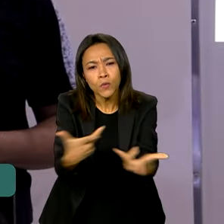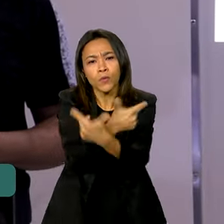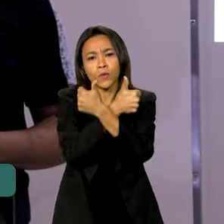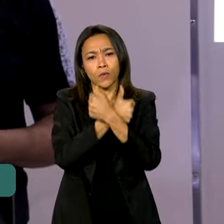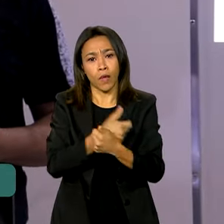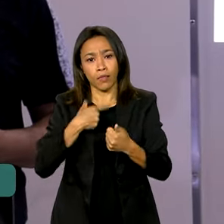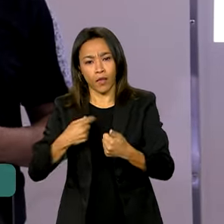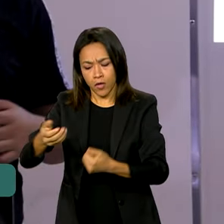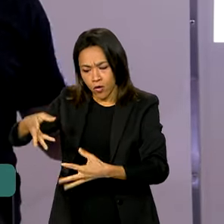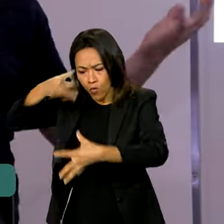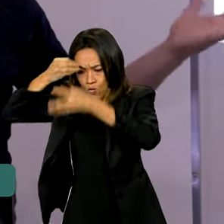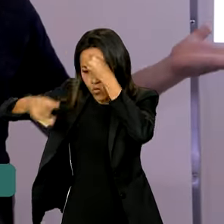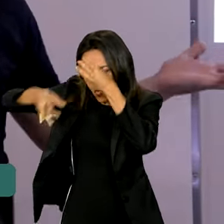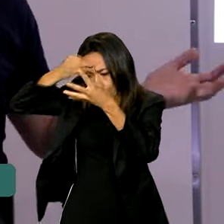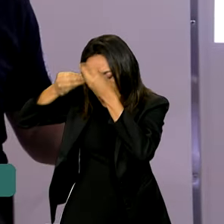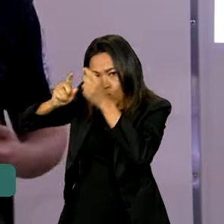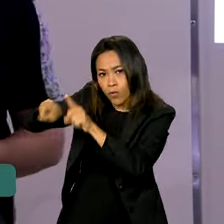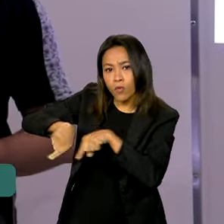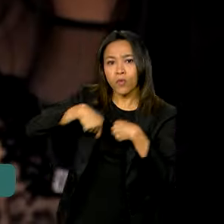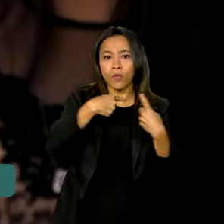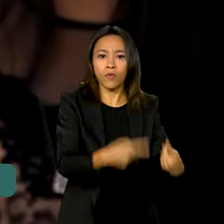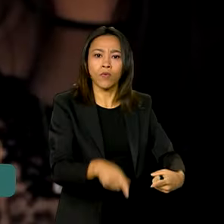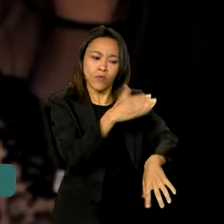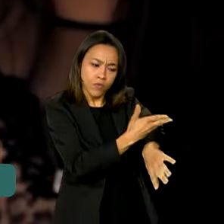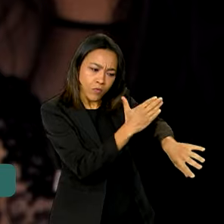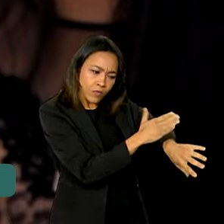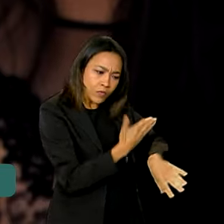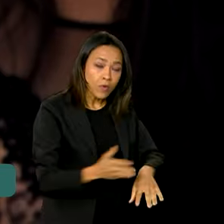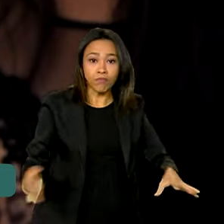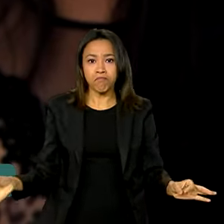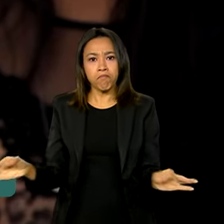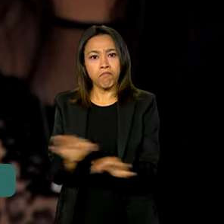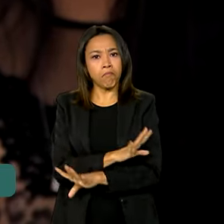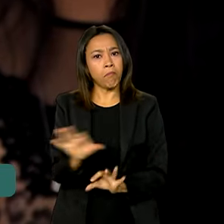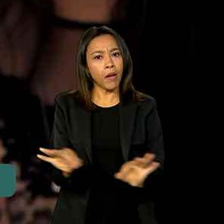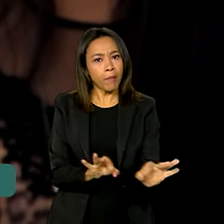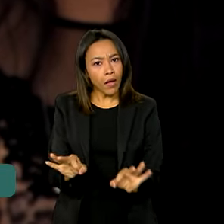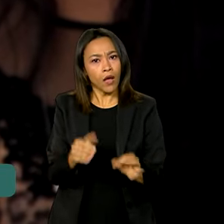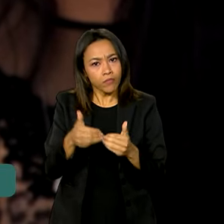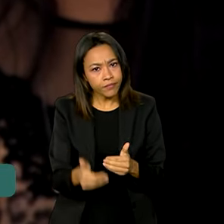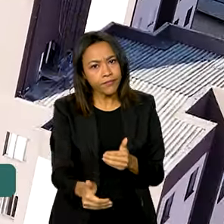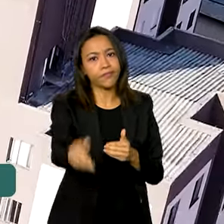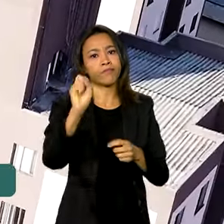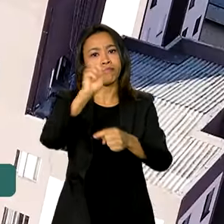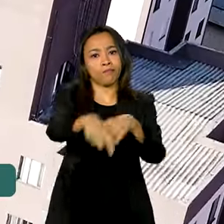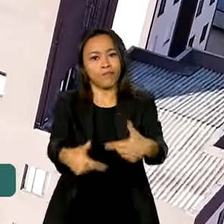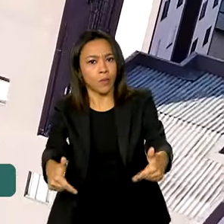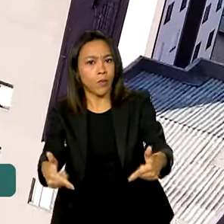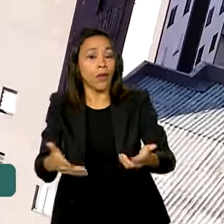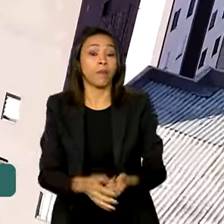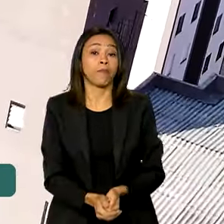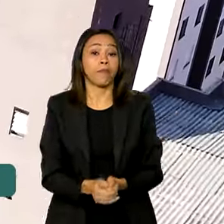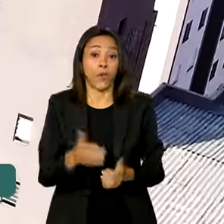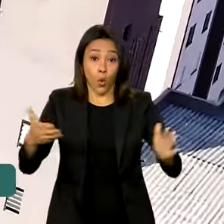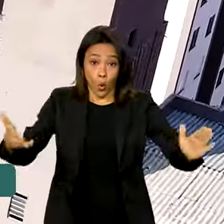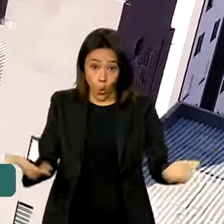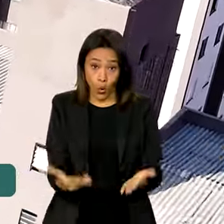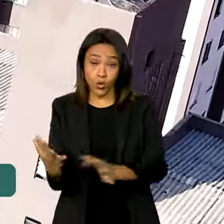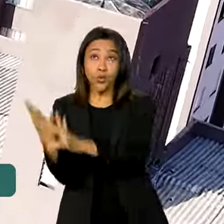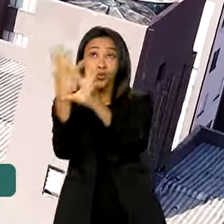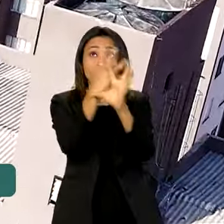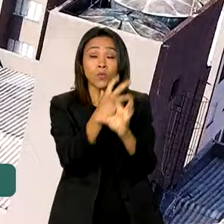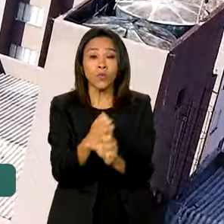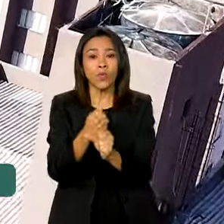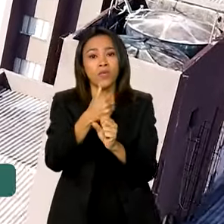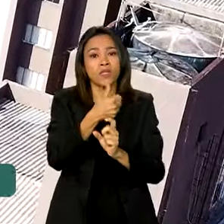integrando teoria e prática para formar cidadãos prontos para o mercado de trabalho. Atualmente,